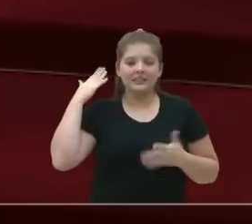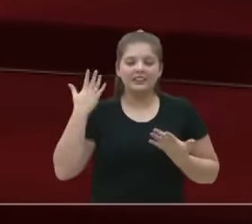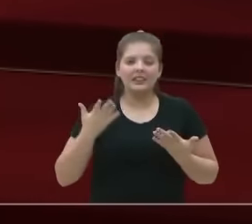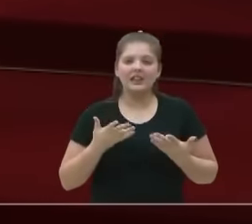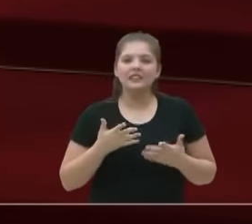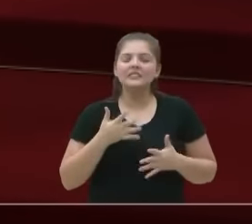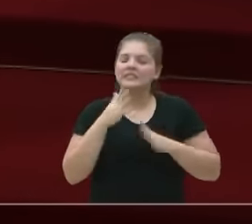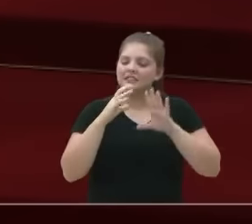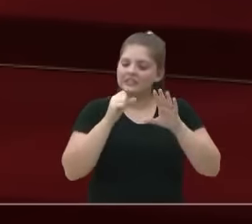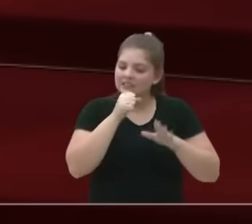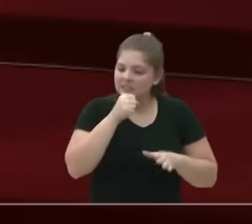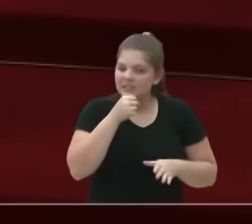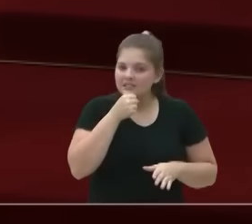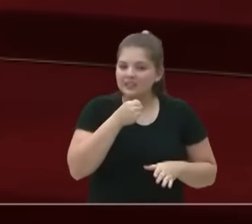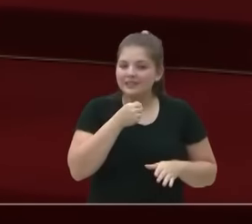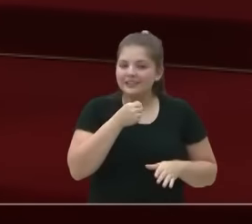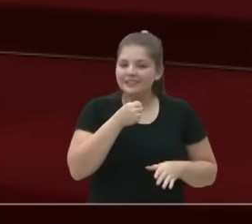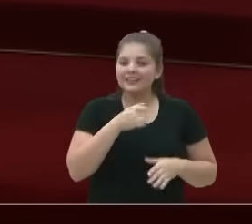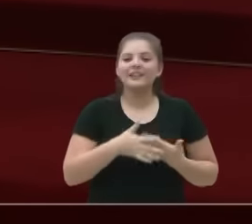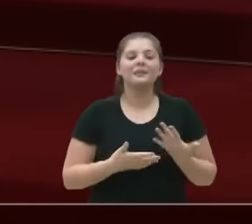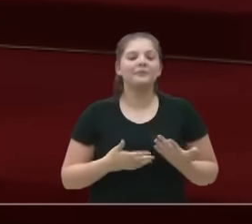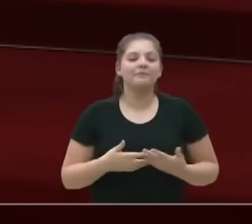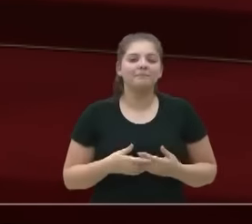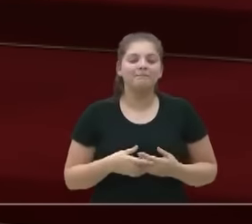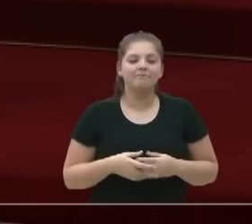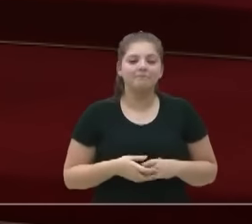Sagrado. Acho que eu tenho que fazer o 2.